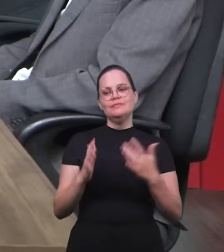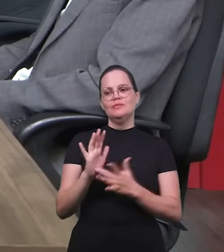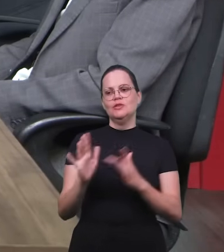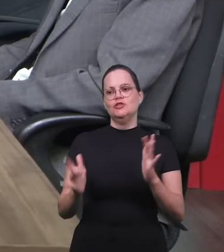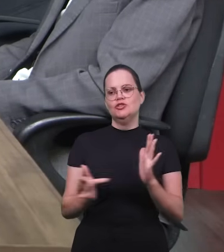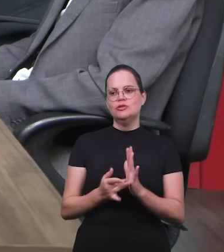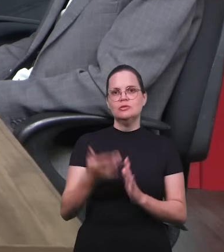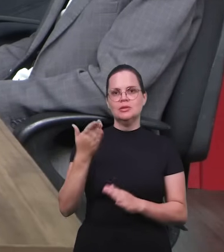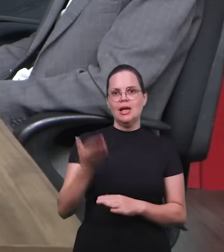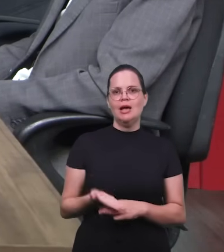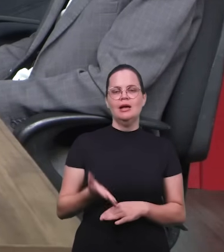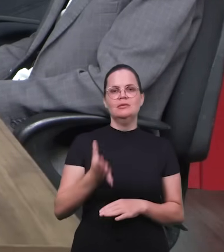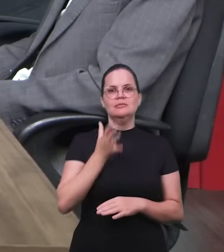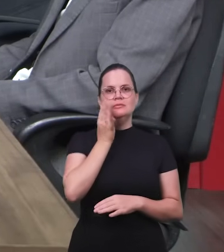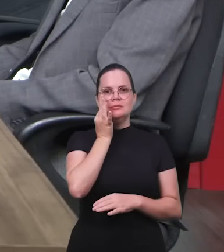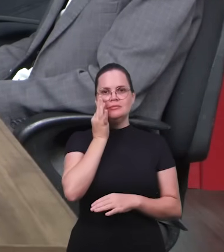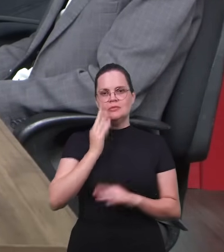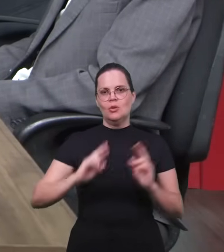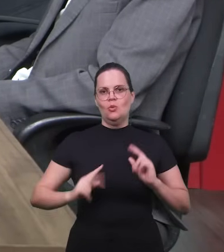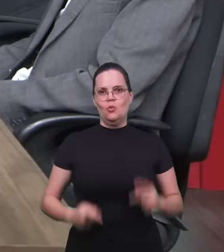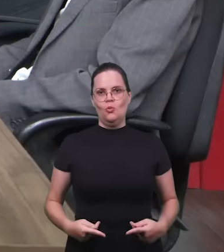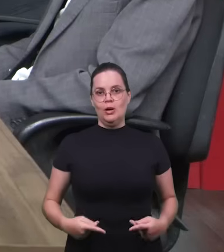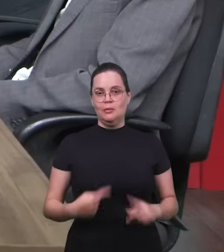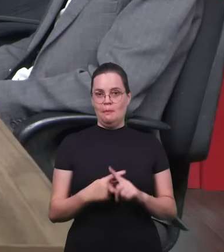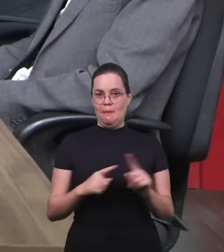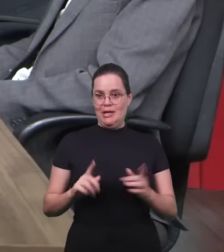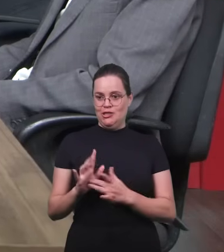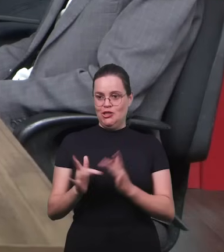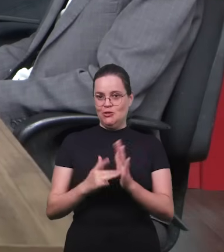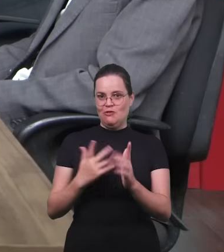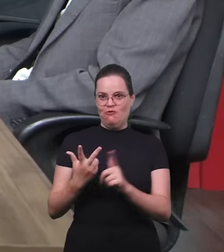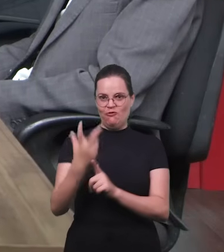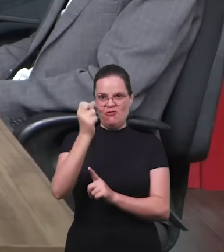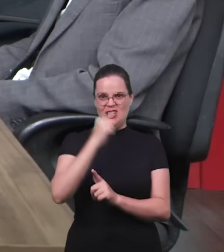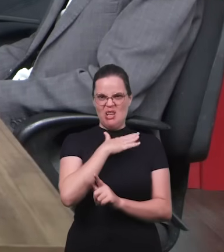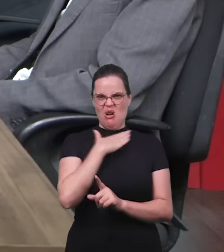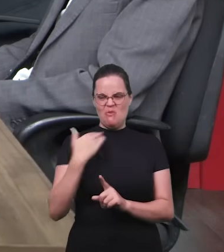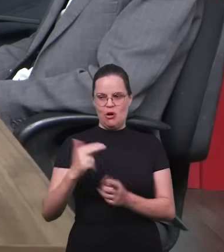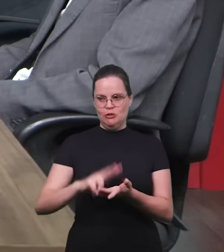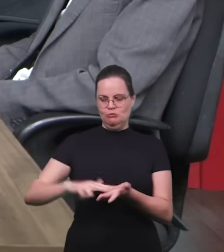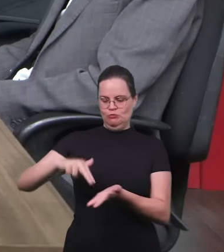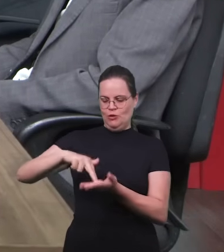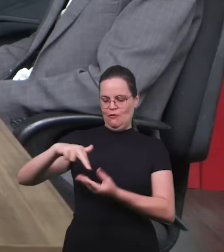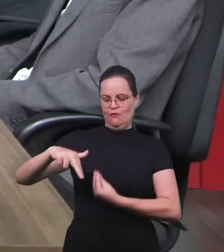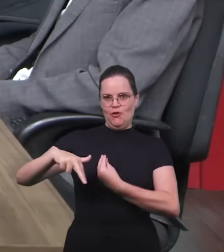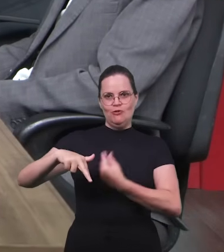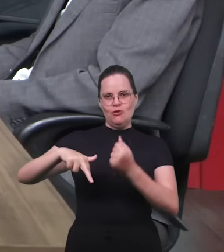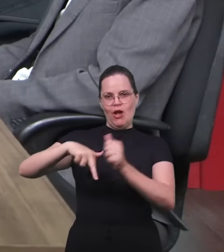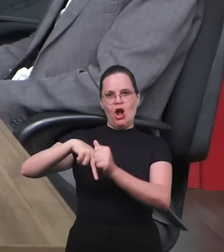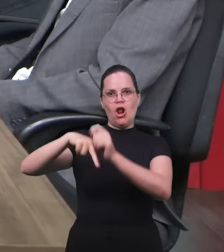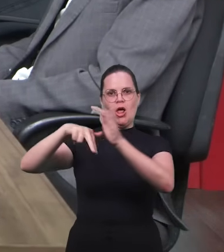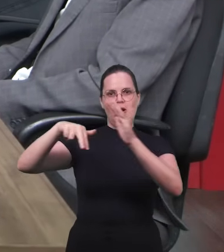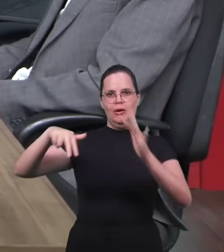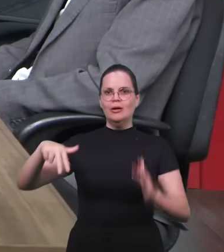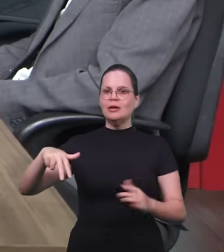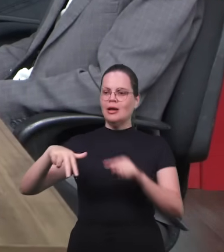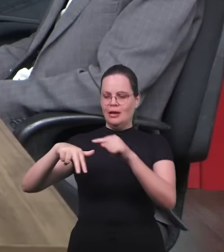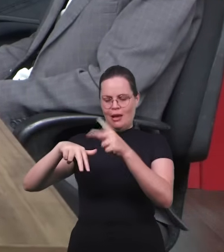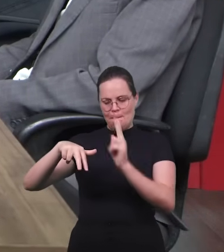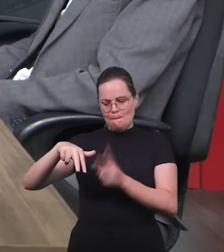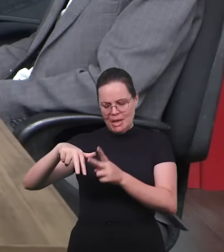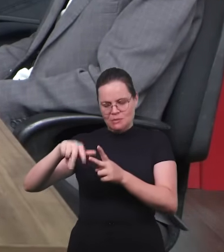Jesus homem, agora Jesus ressuscitado é aquele Jesus glorificado. E é esse Jesus que quer se revelar para nós, né?